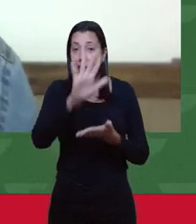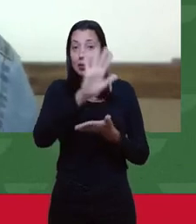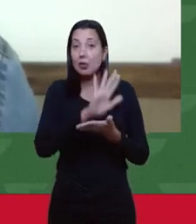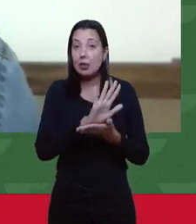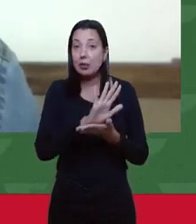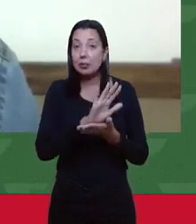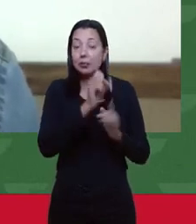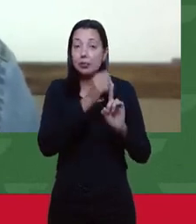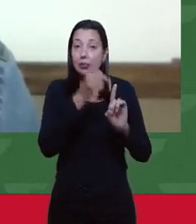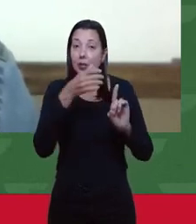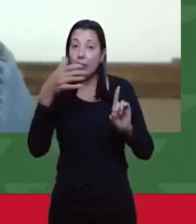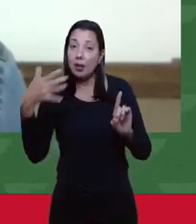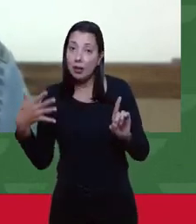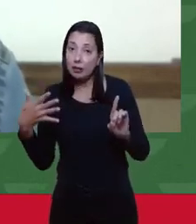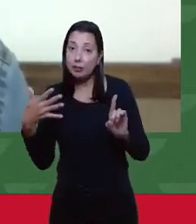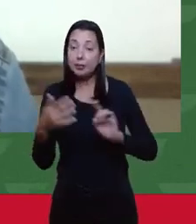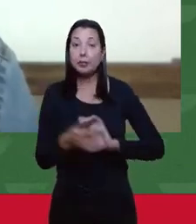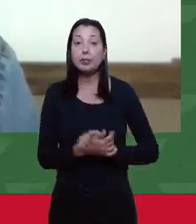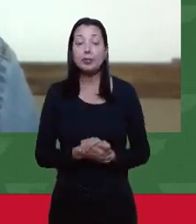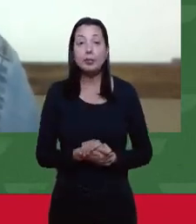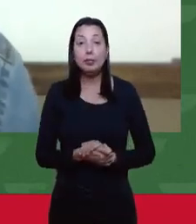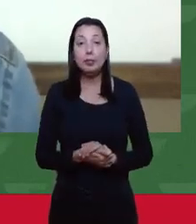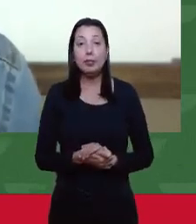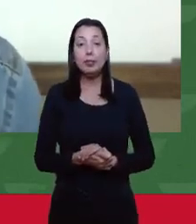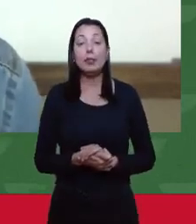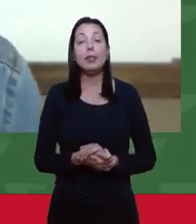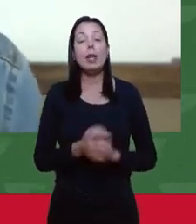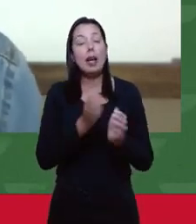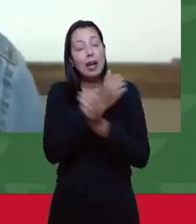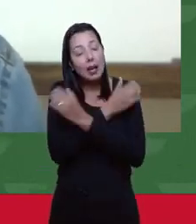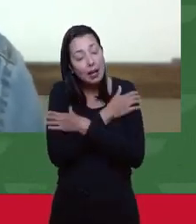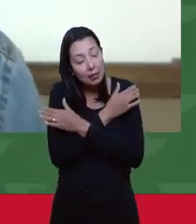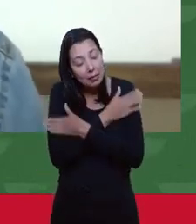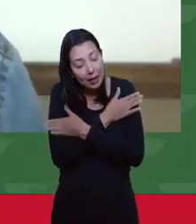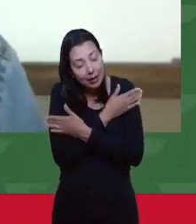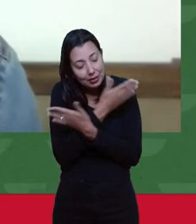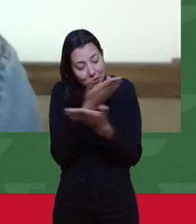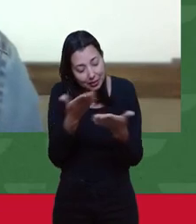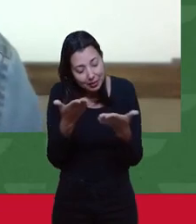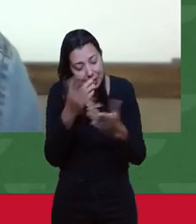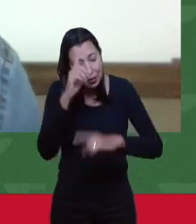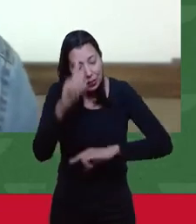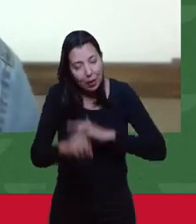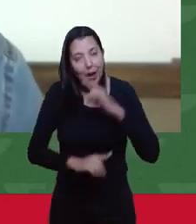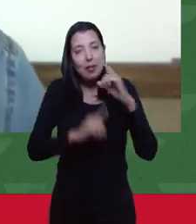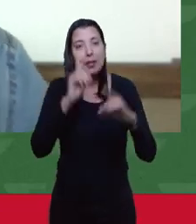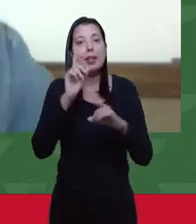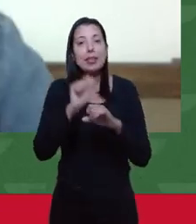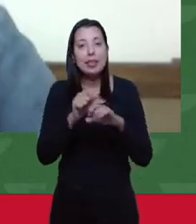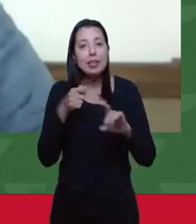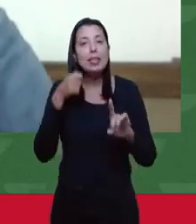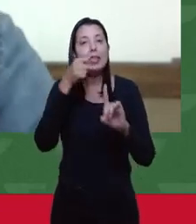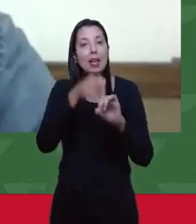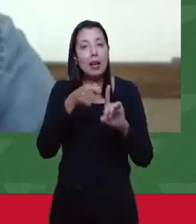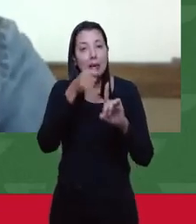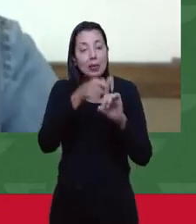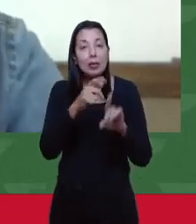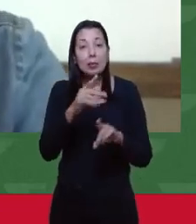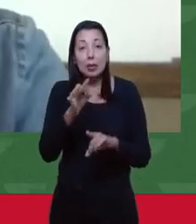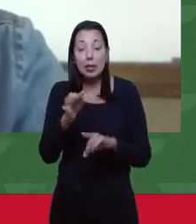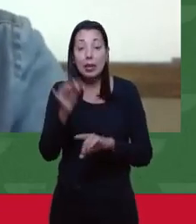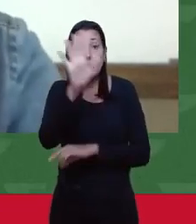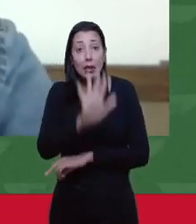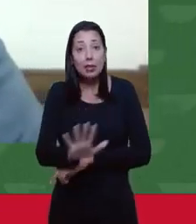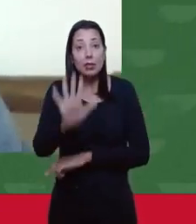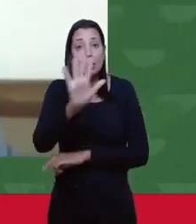de LGBTQI+, um grande abraço, é uma querida, deu um avanço muito grande na luta do PT